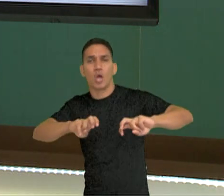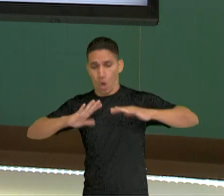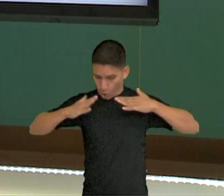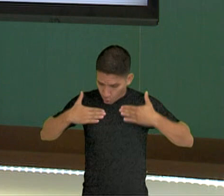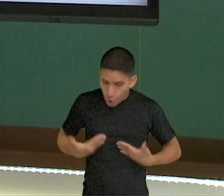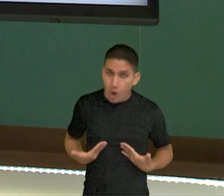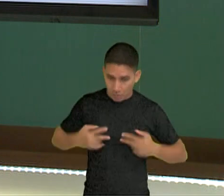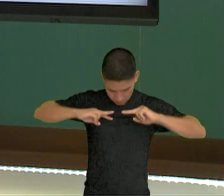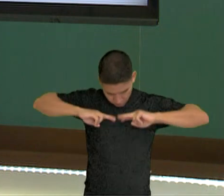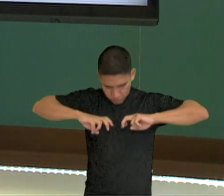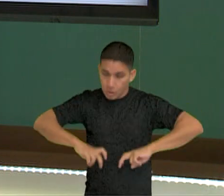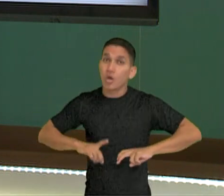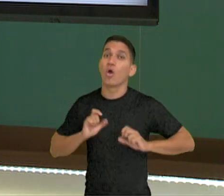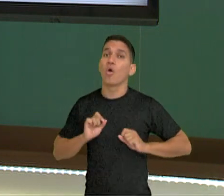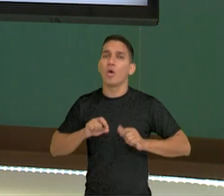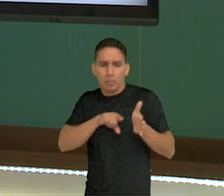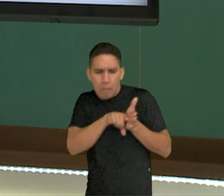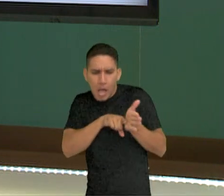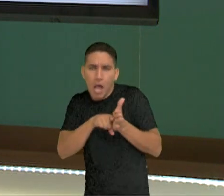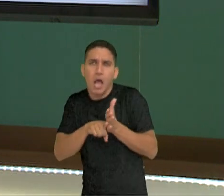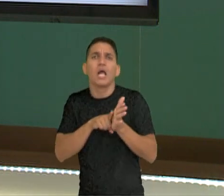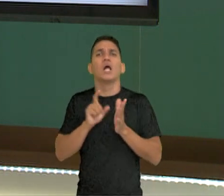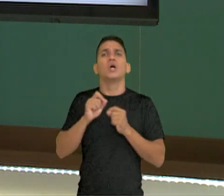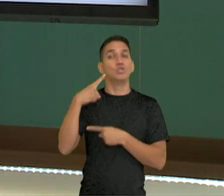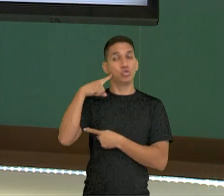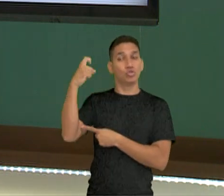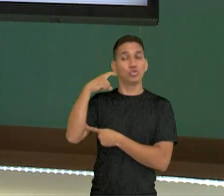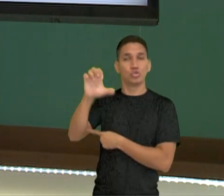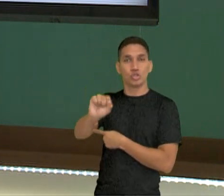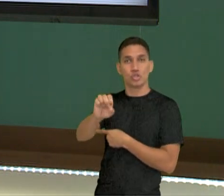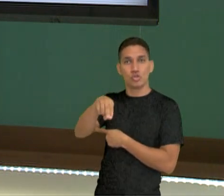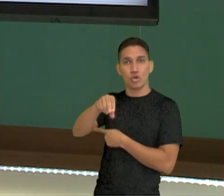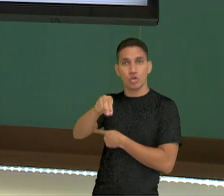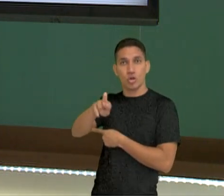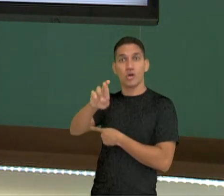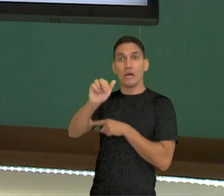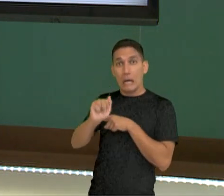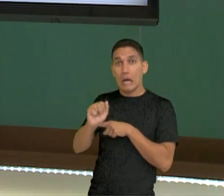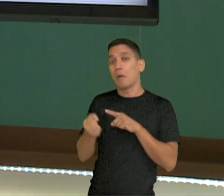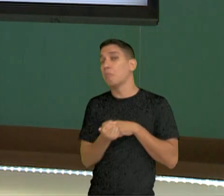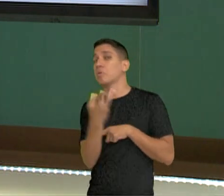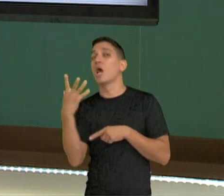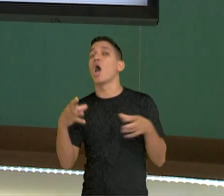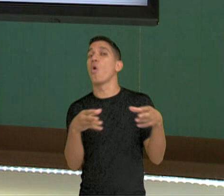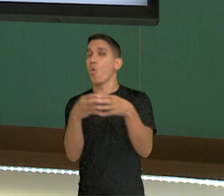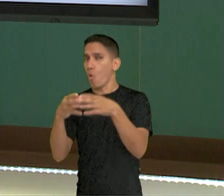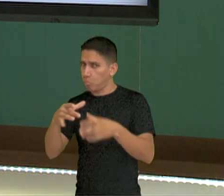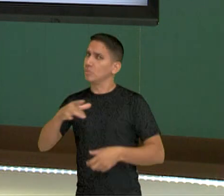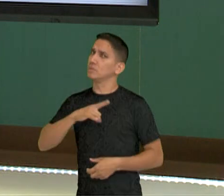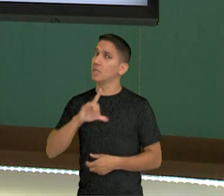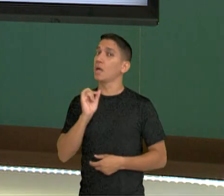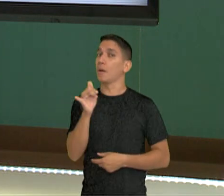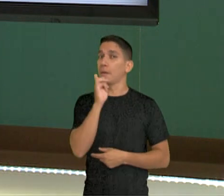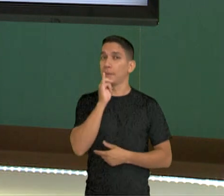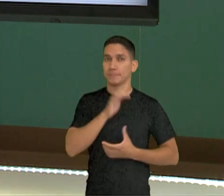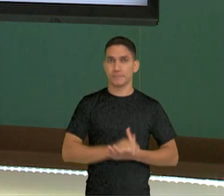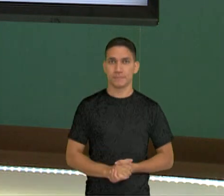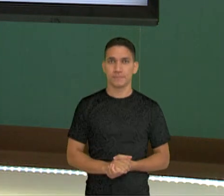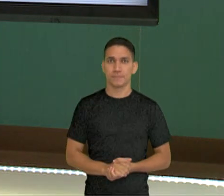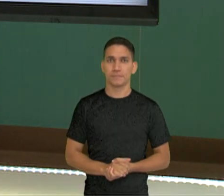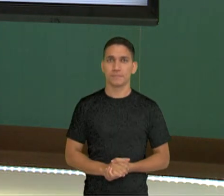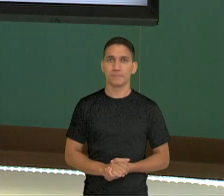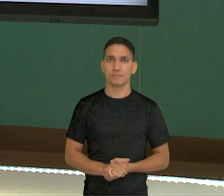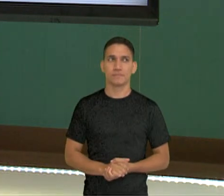corporal pesquisa sonora identificada nós temos alguns grupos nós temos o